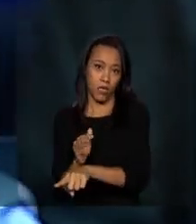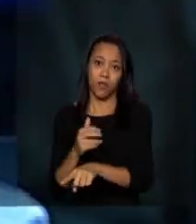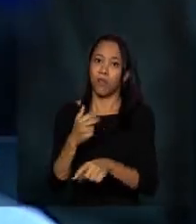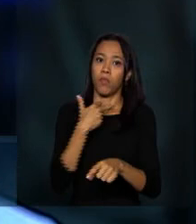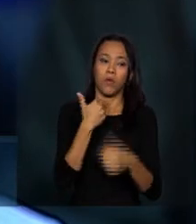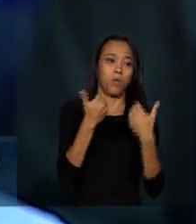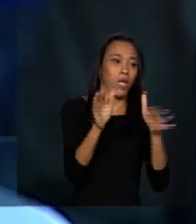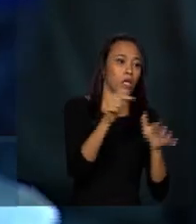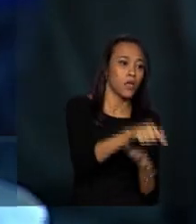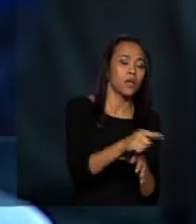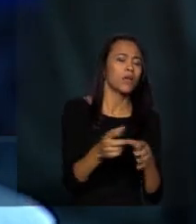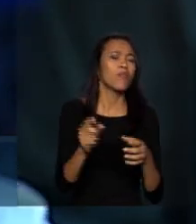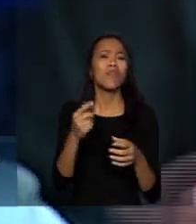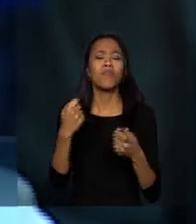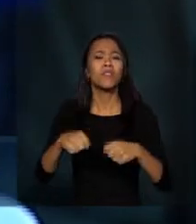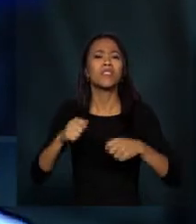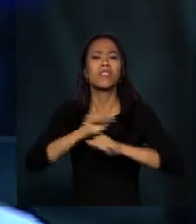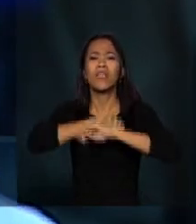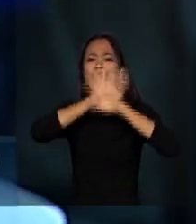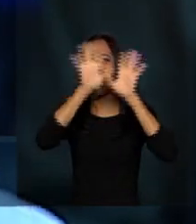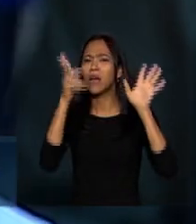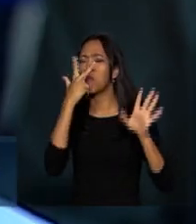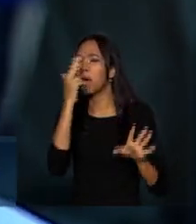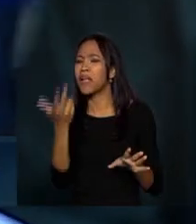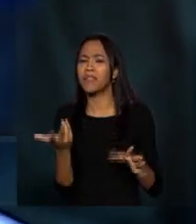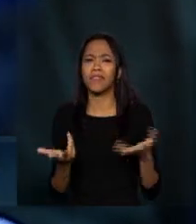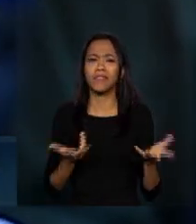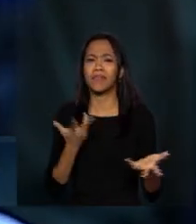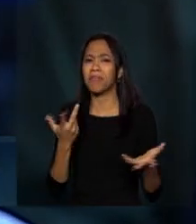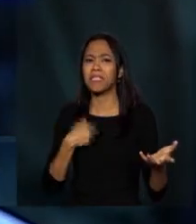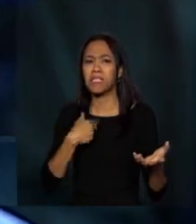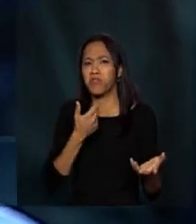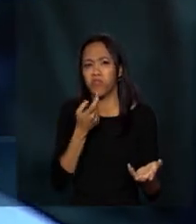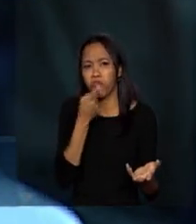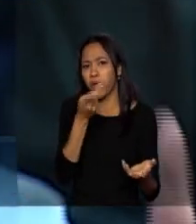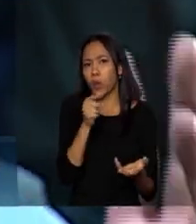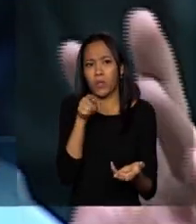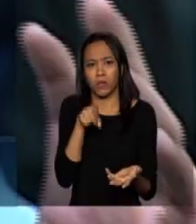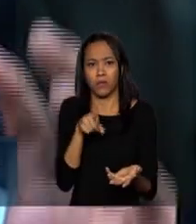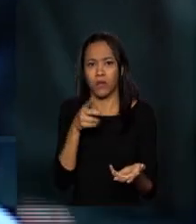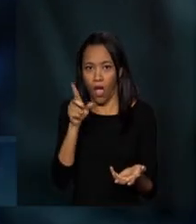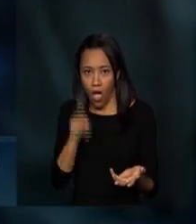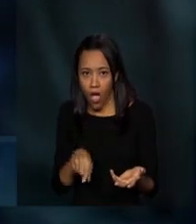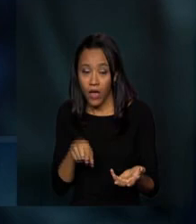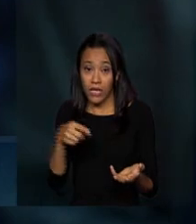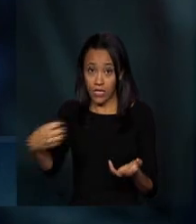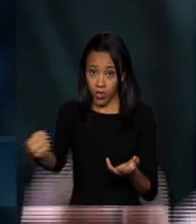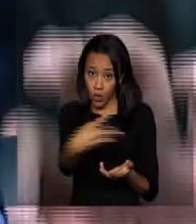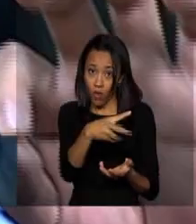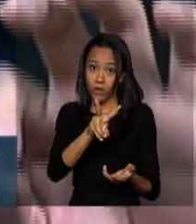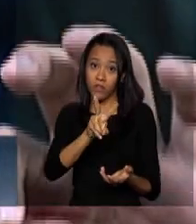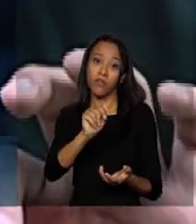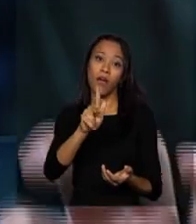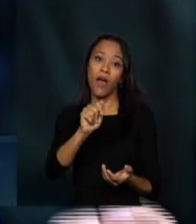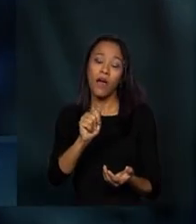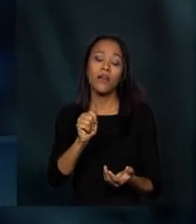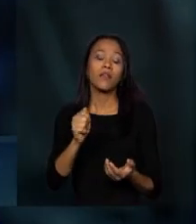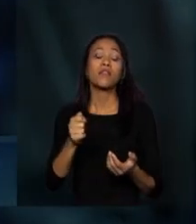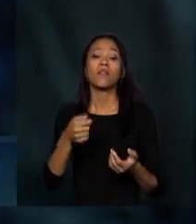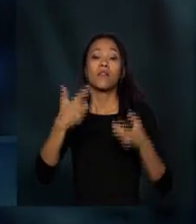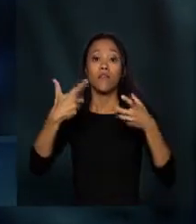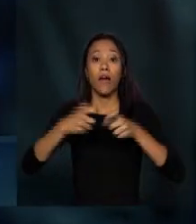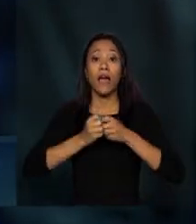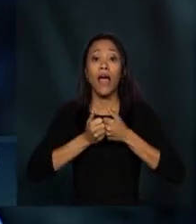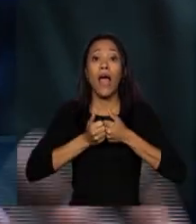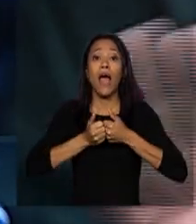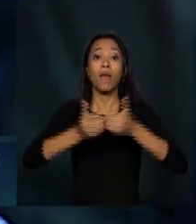queria que vocês fossem claros, porque a gente parece isso, mas em nenhum momento ninguém disse isso. Então, assim, é que essas novas vagas vão ser em locais onde o